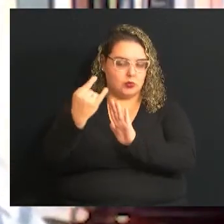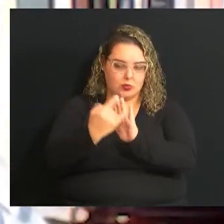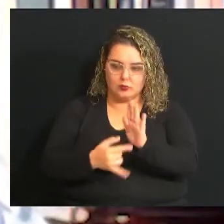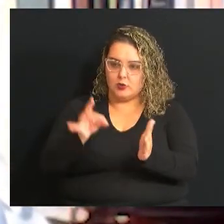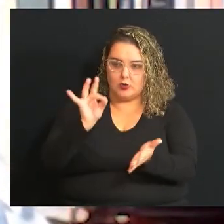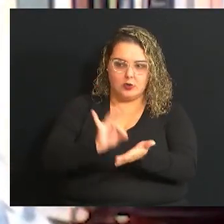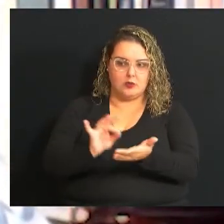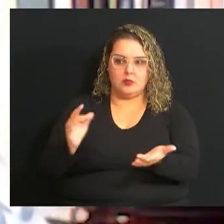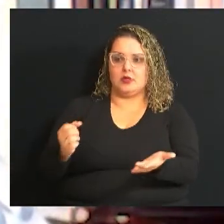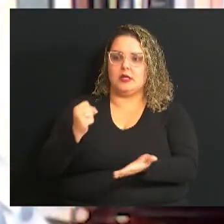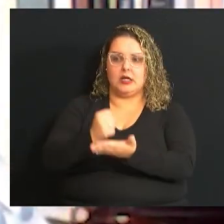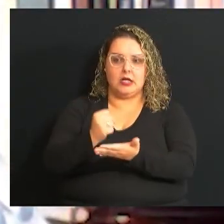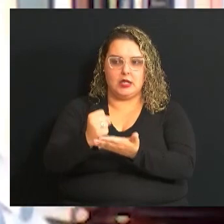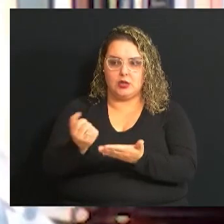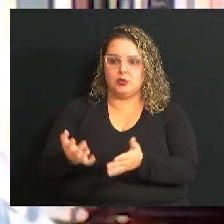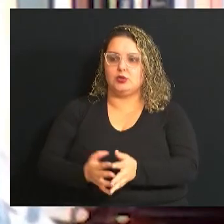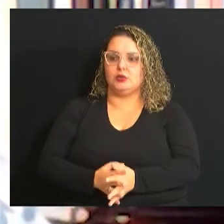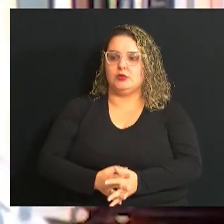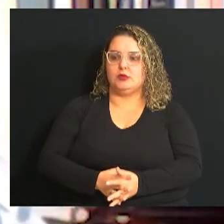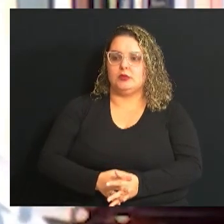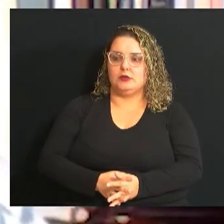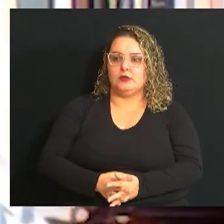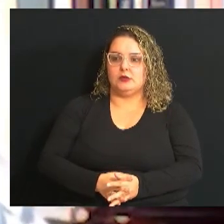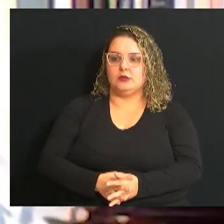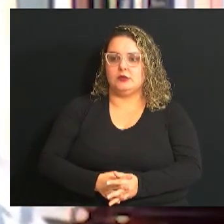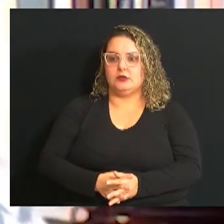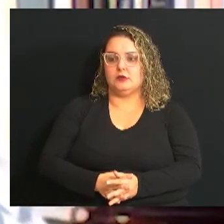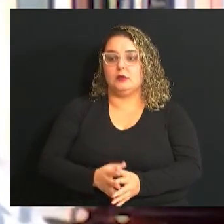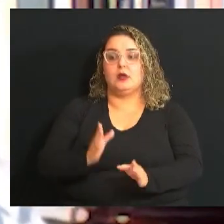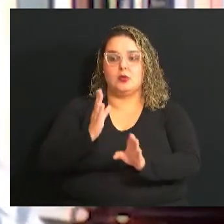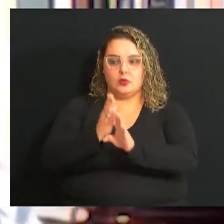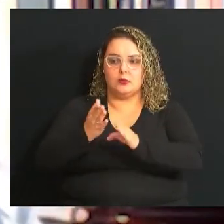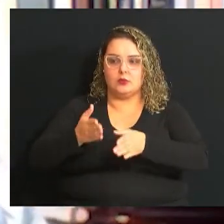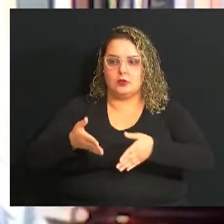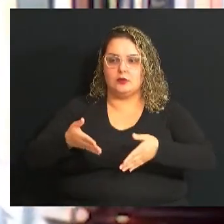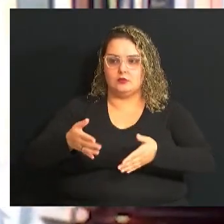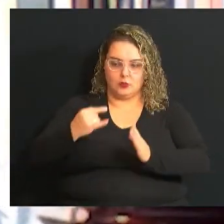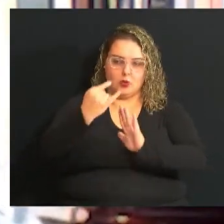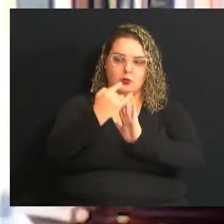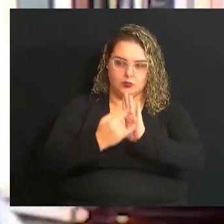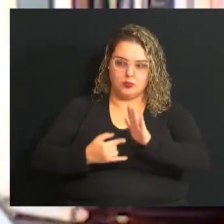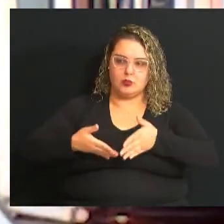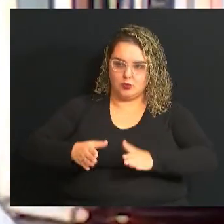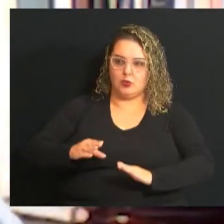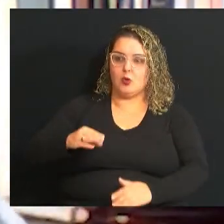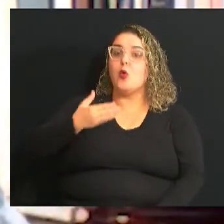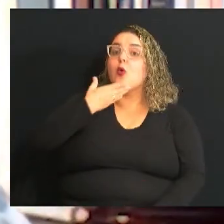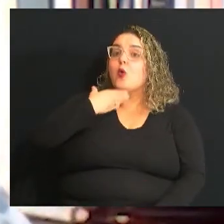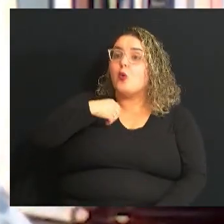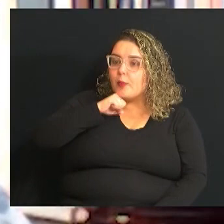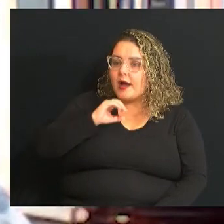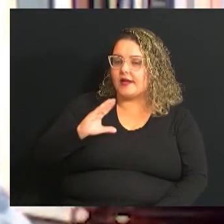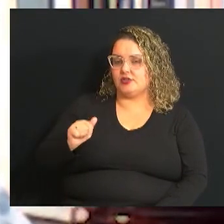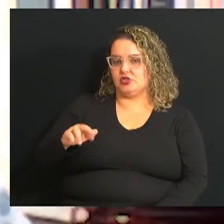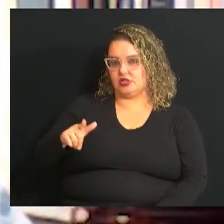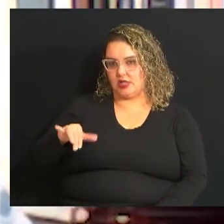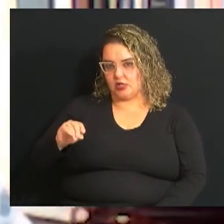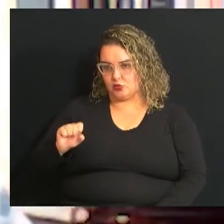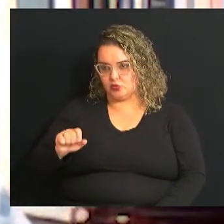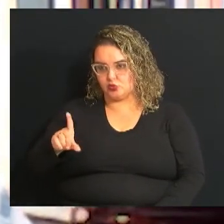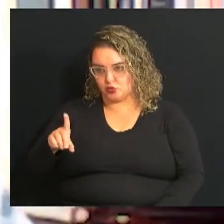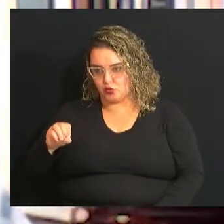Carlos Gomes. O totem é um dos mais de 40 logradouros apontados no livro Ruas de Histórias Negras, como